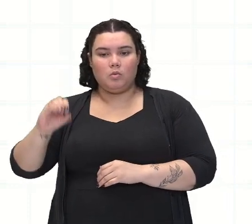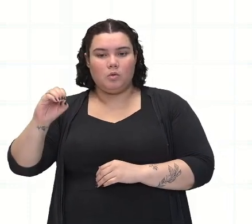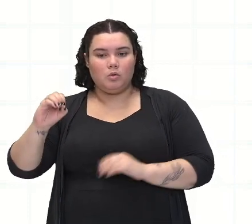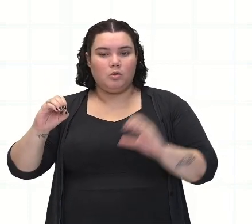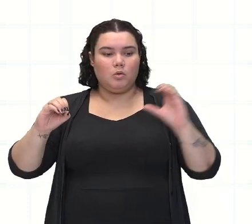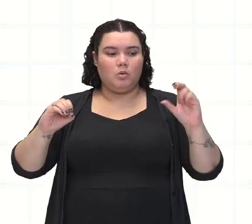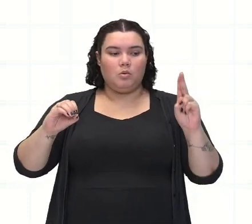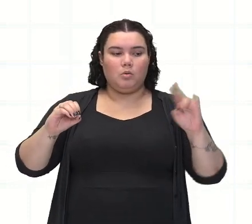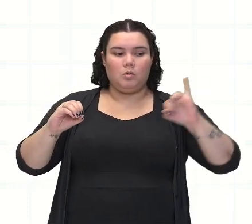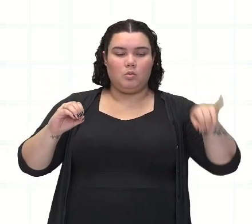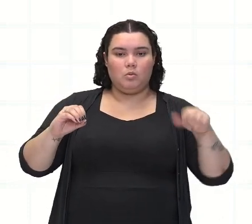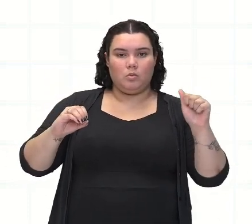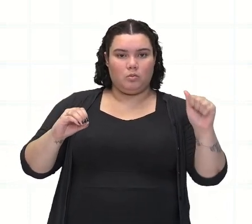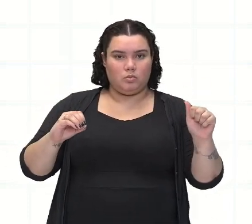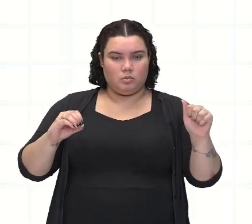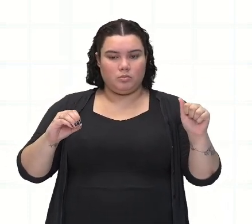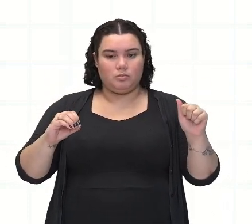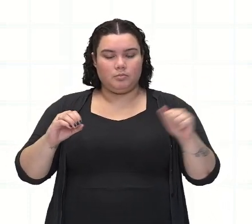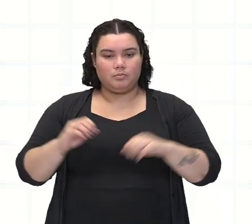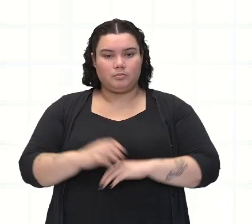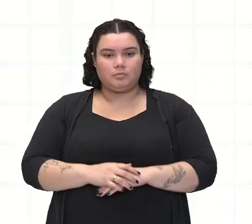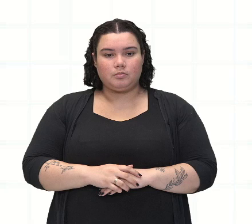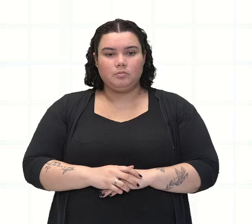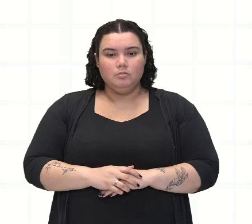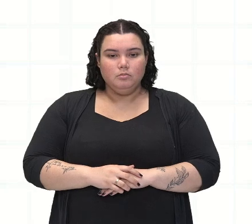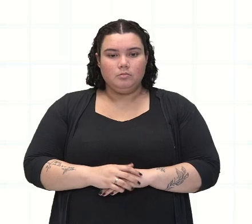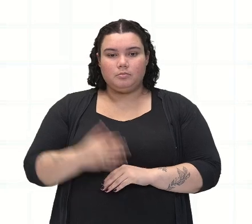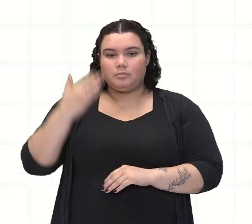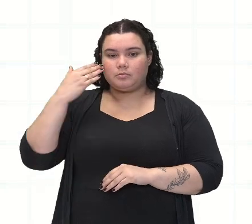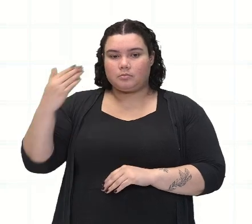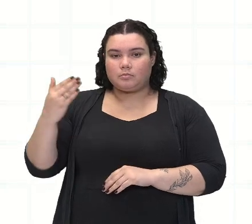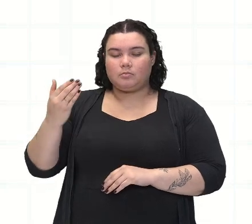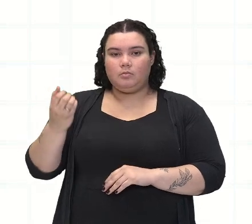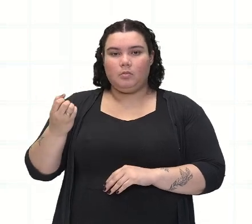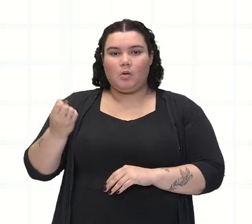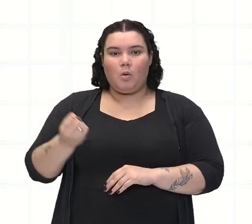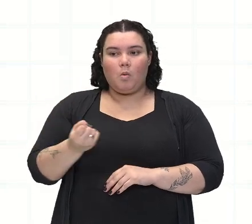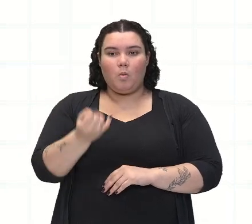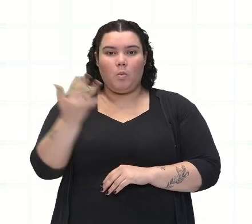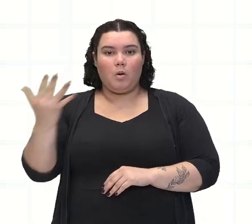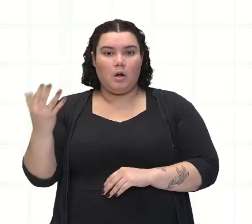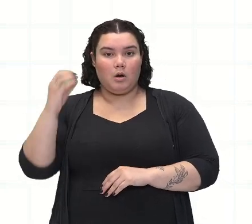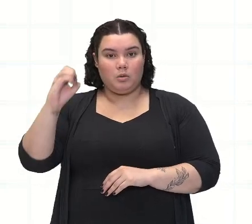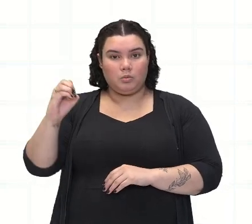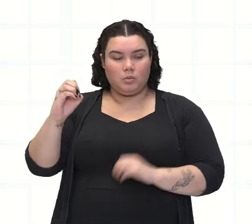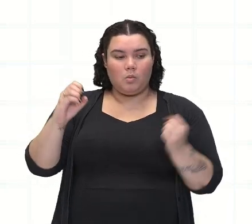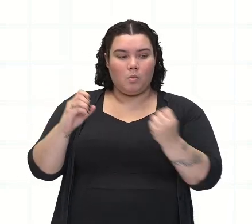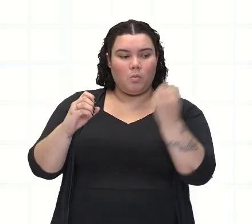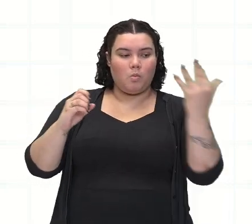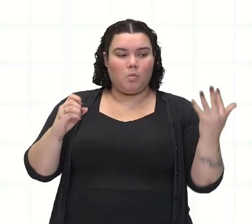cujos. Cuja, cujas. Quanto, quantos. Quanta,